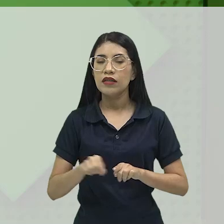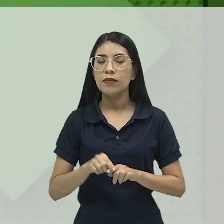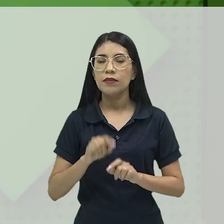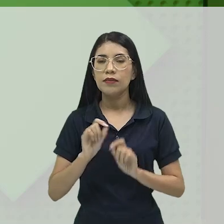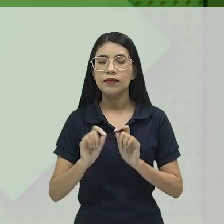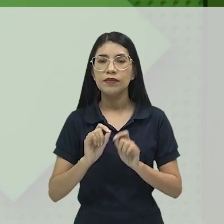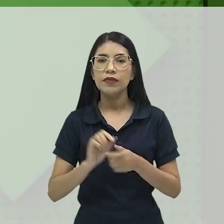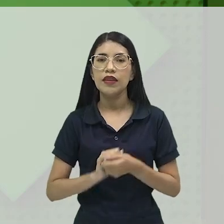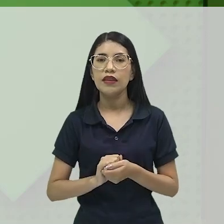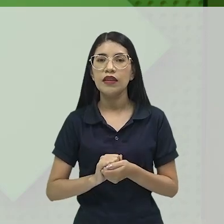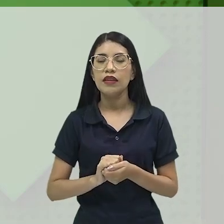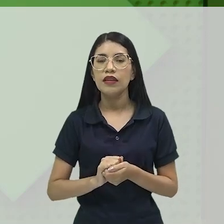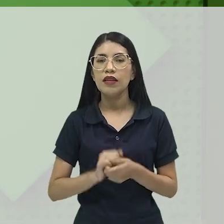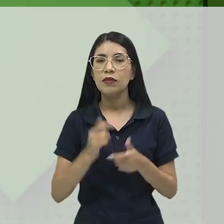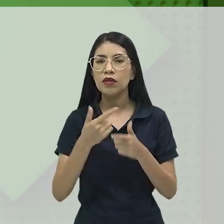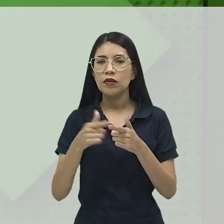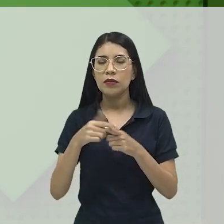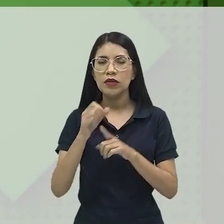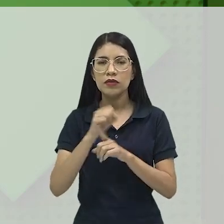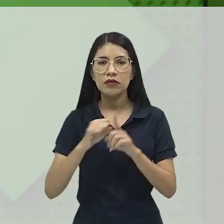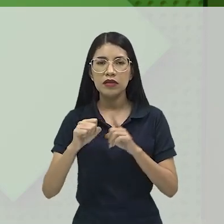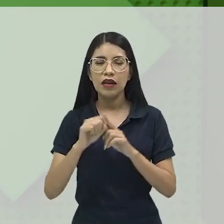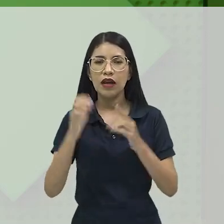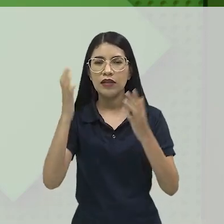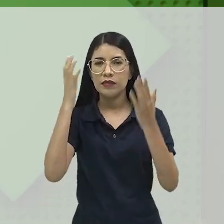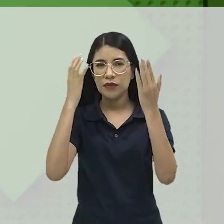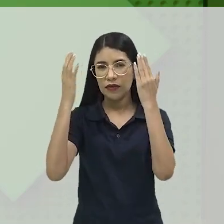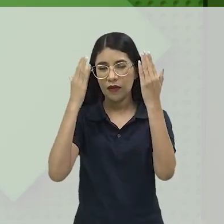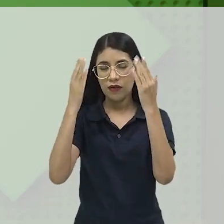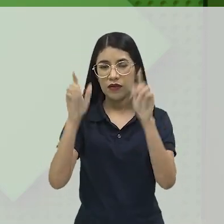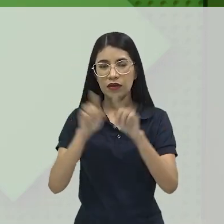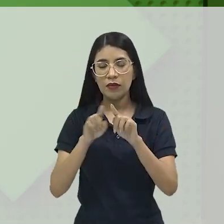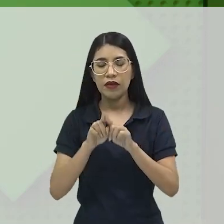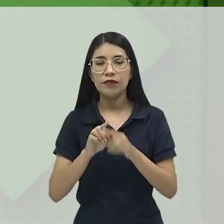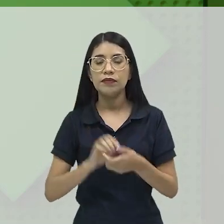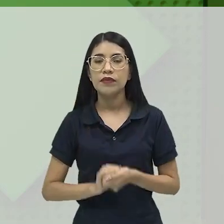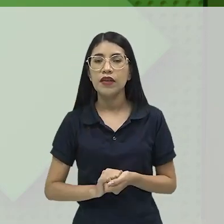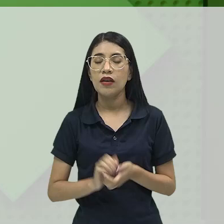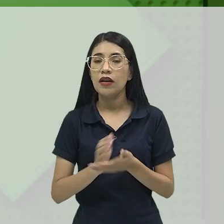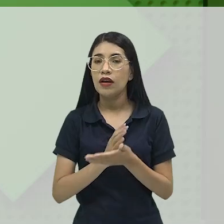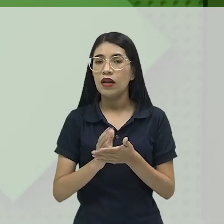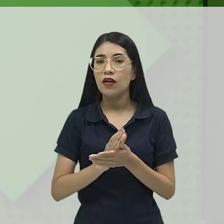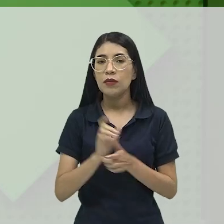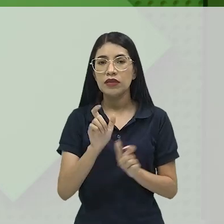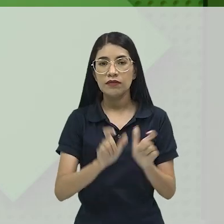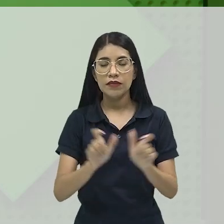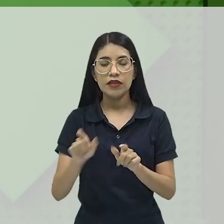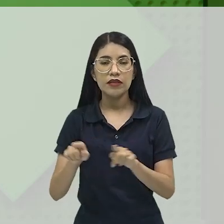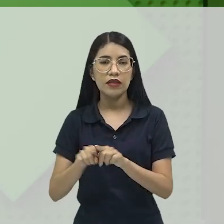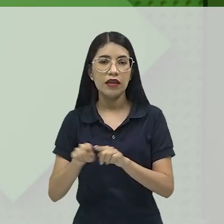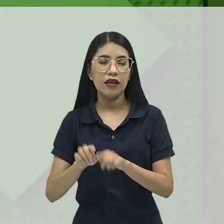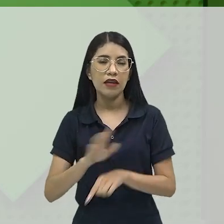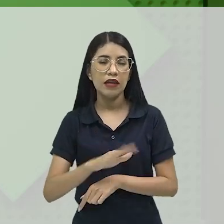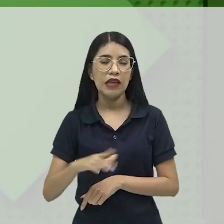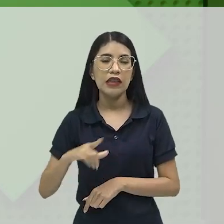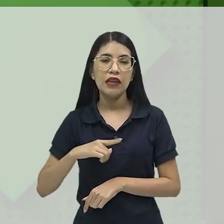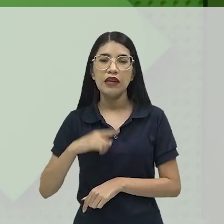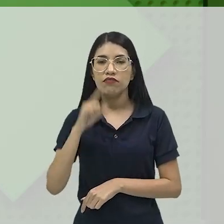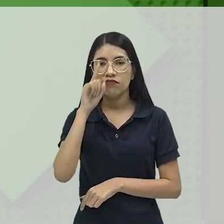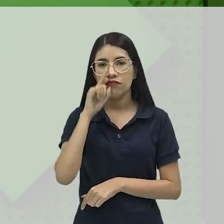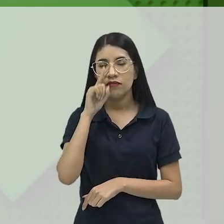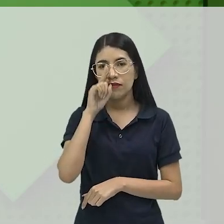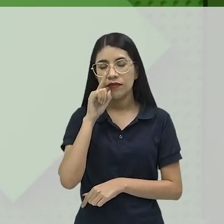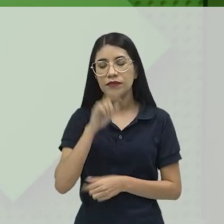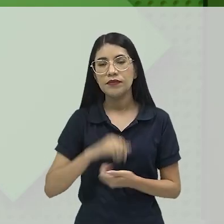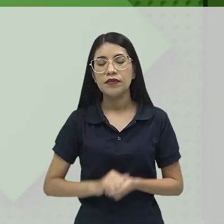também questões sociais, psicológicas, né? Muitas vezes essas crianças vão estar expostas a riscos. E